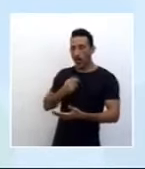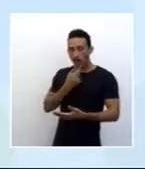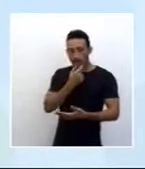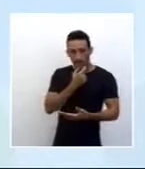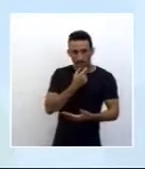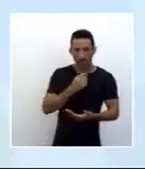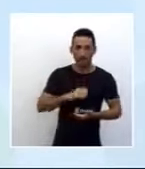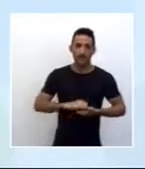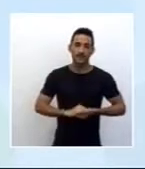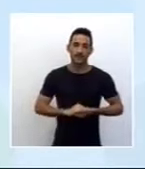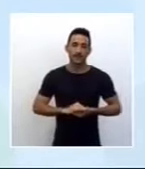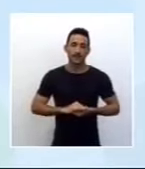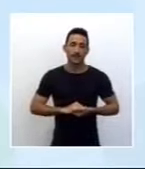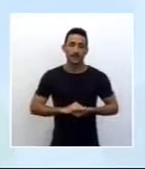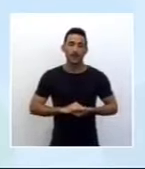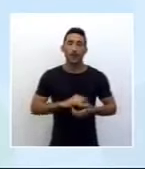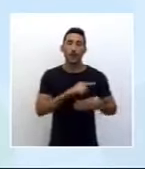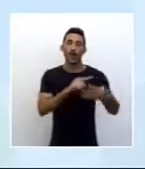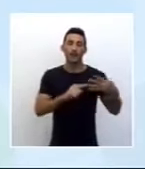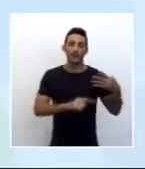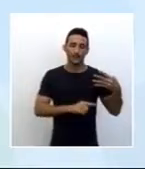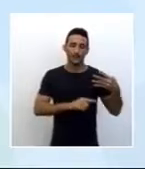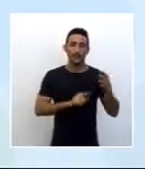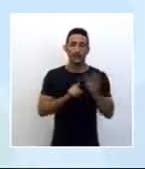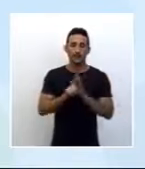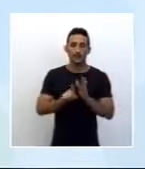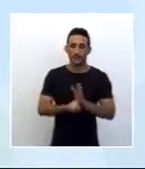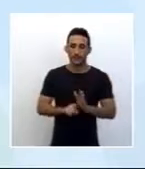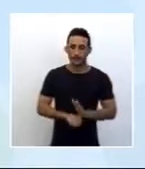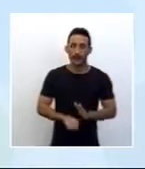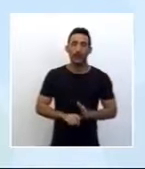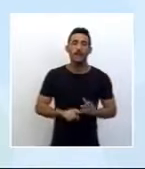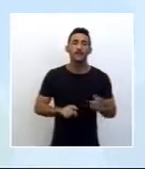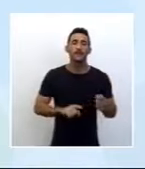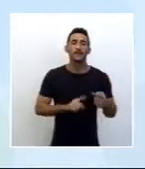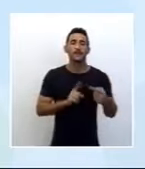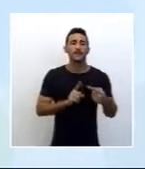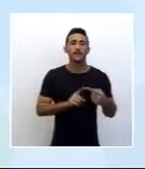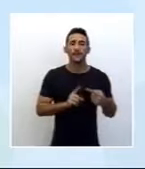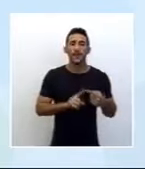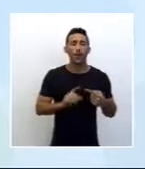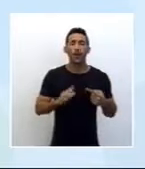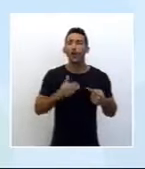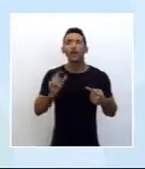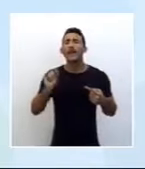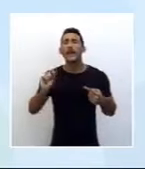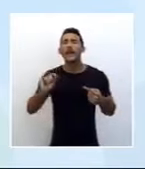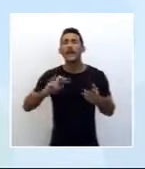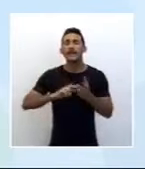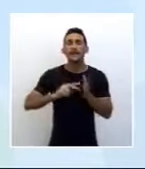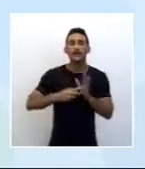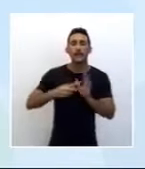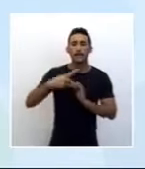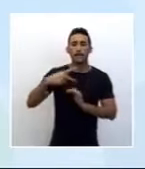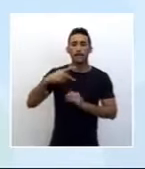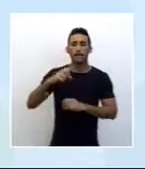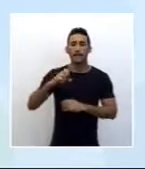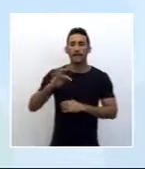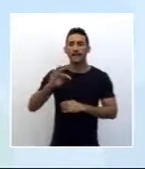for questions quatro perguntas para vocês o o pote espírita e o que é Pita